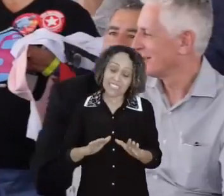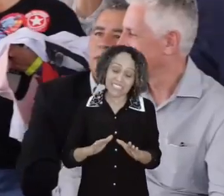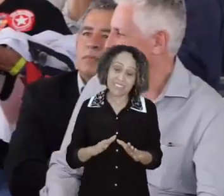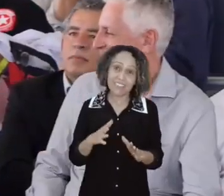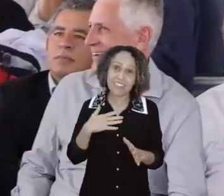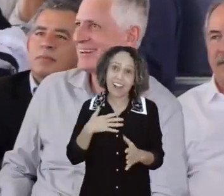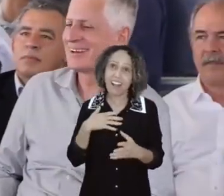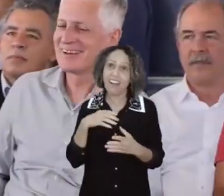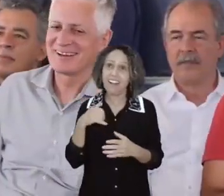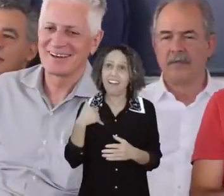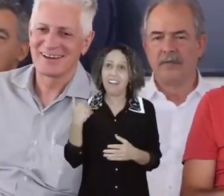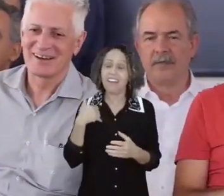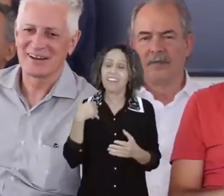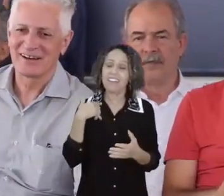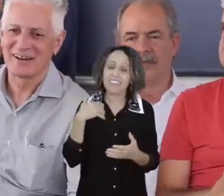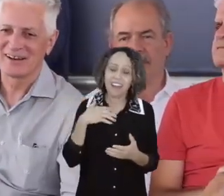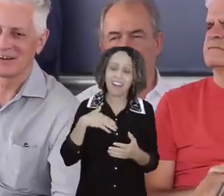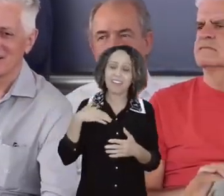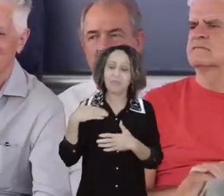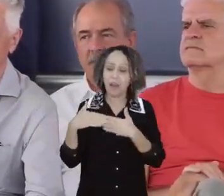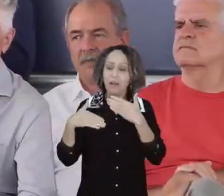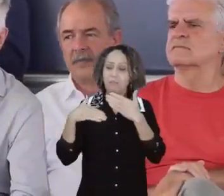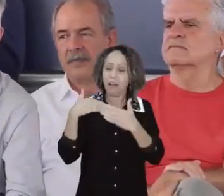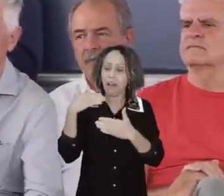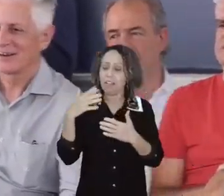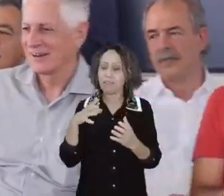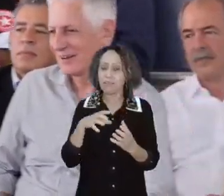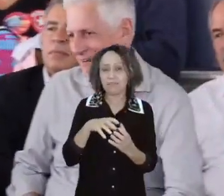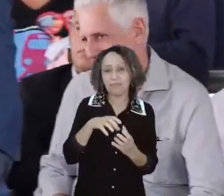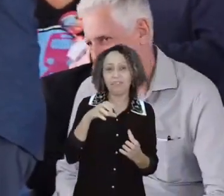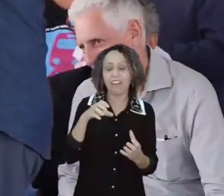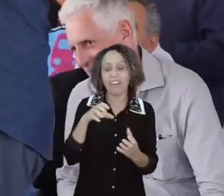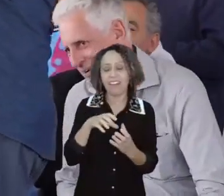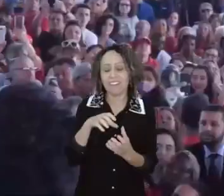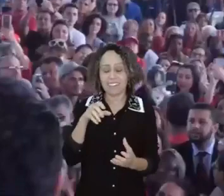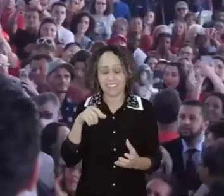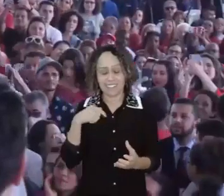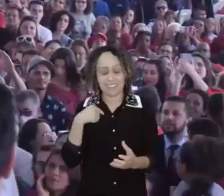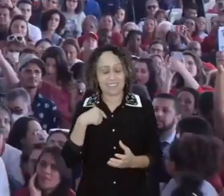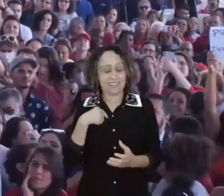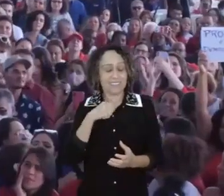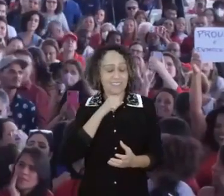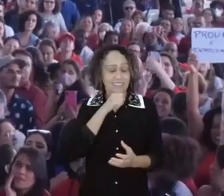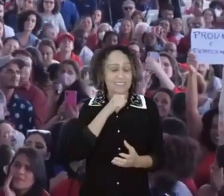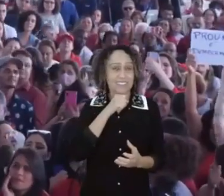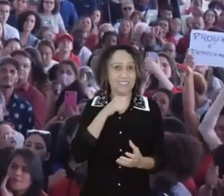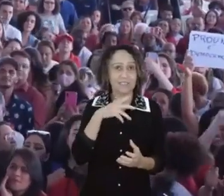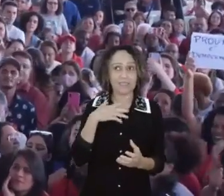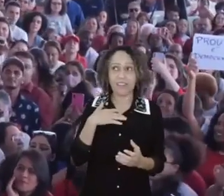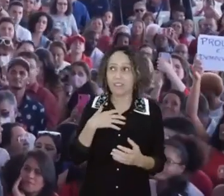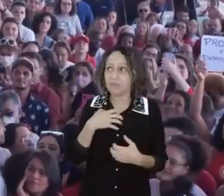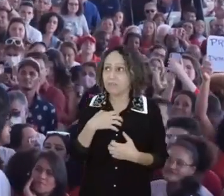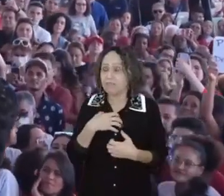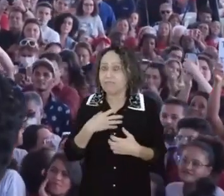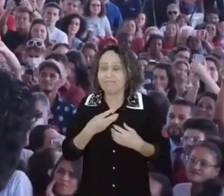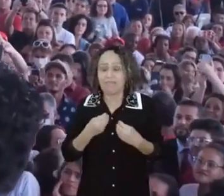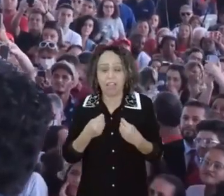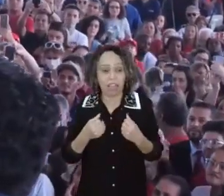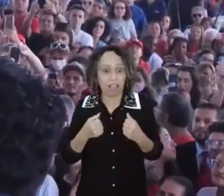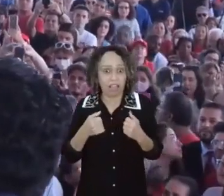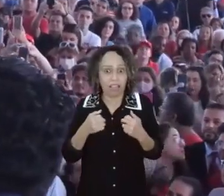ver. Bem, a coisa que mais me orgulha é aquilo ali, ó. Todo lugar que eu chego, sempre tem